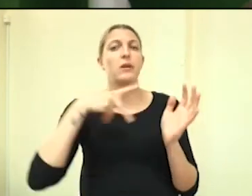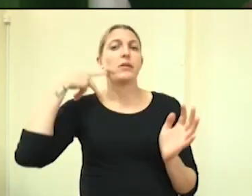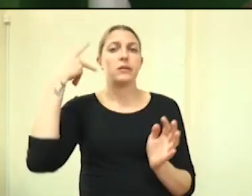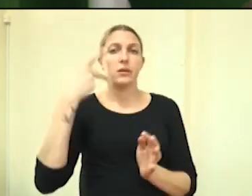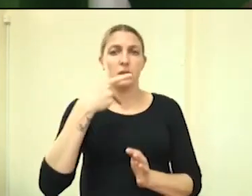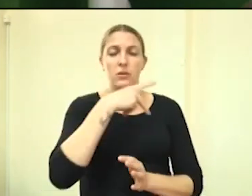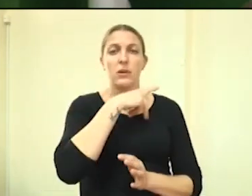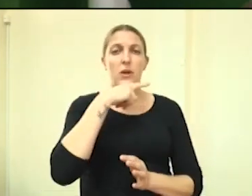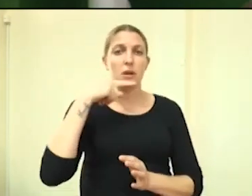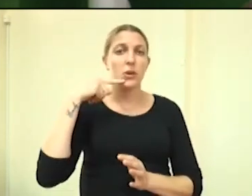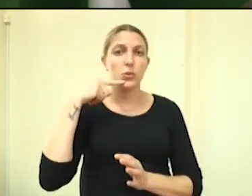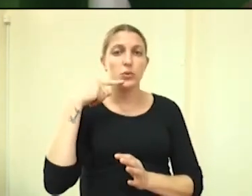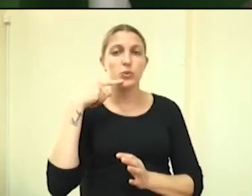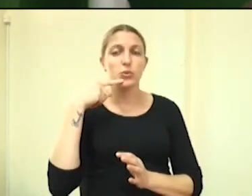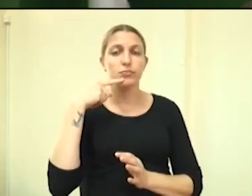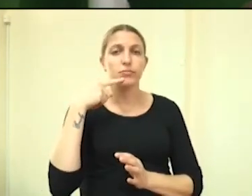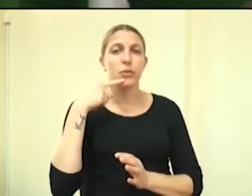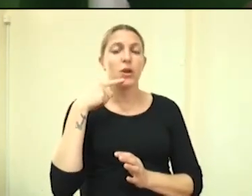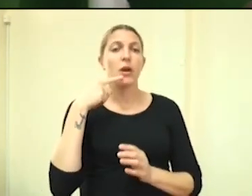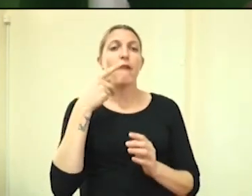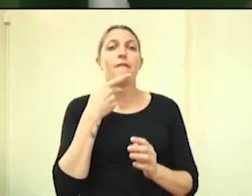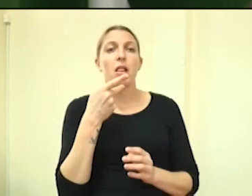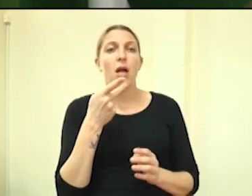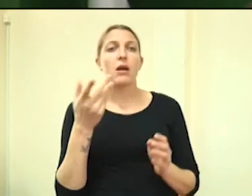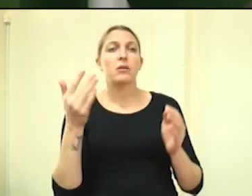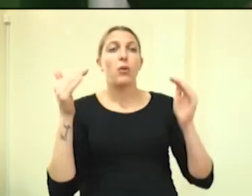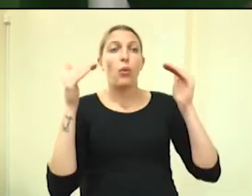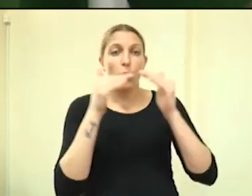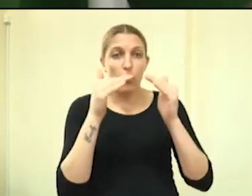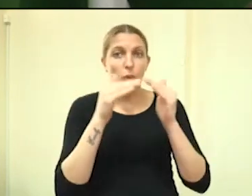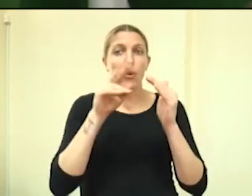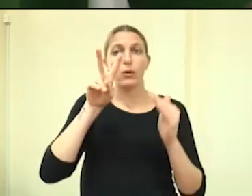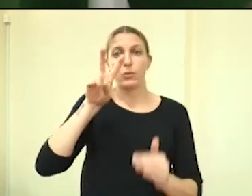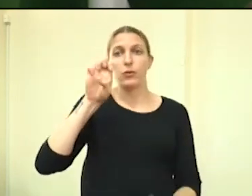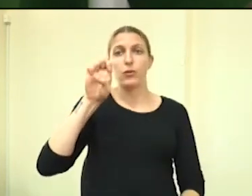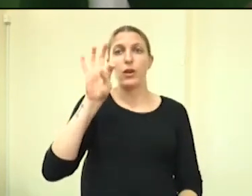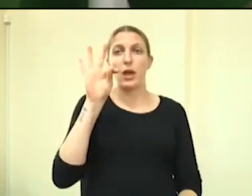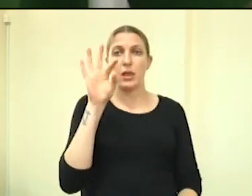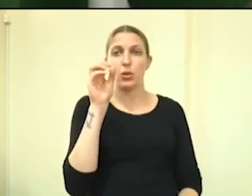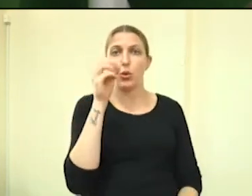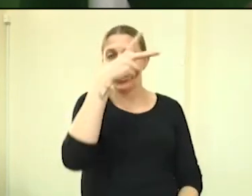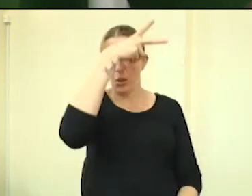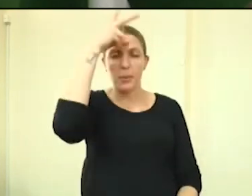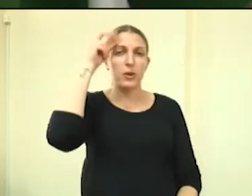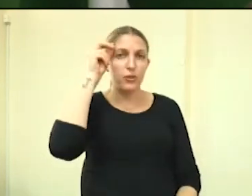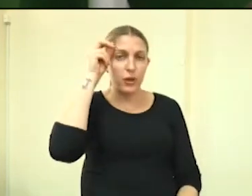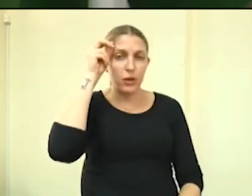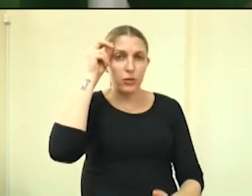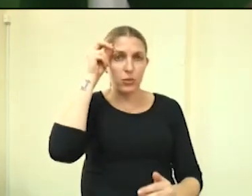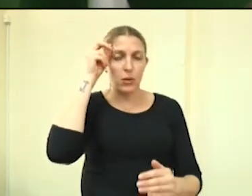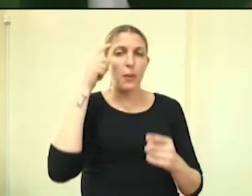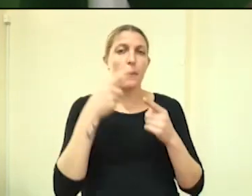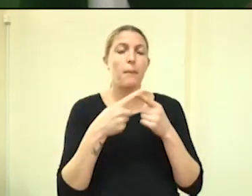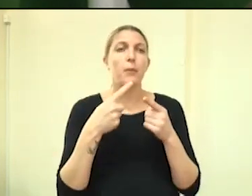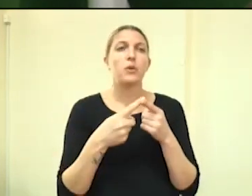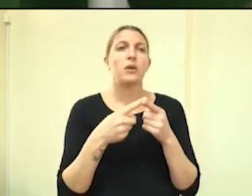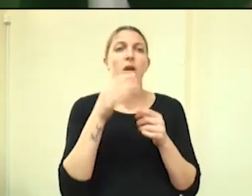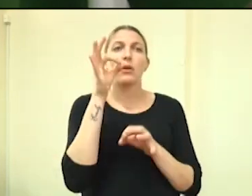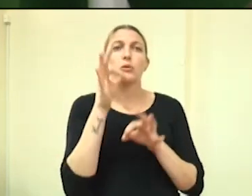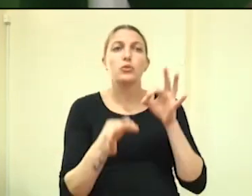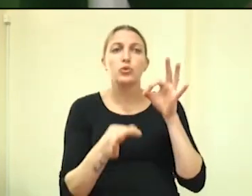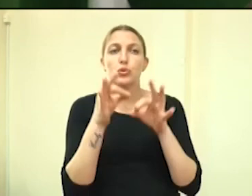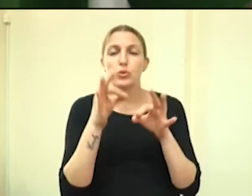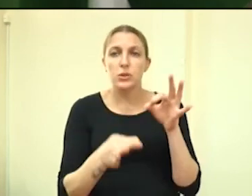neste caso, serei favorável ao veto do Executivo. Não posso ir contra um parecer do jurídico que nomeamos